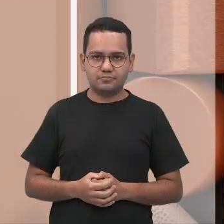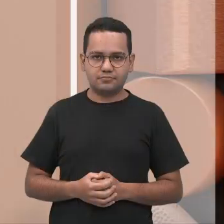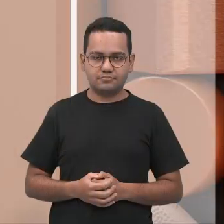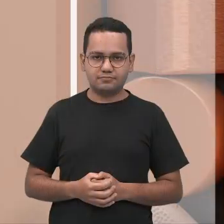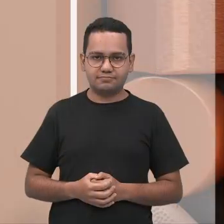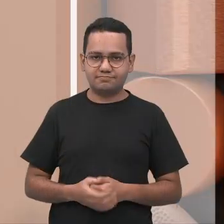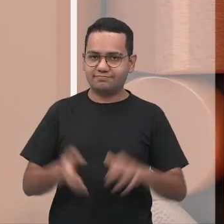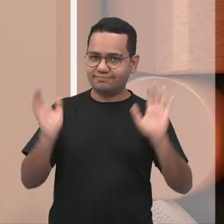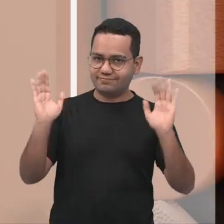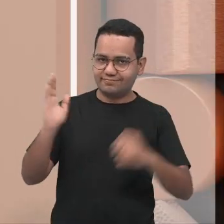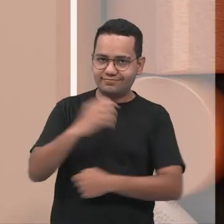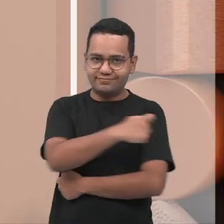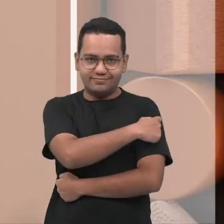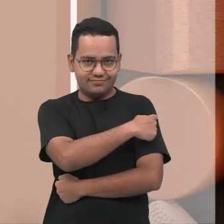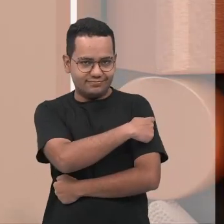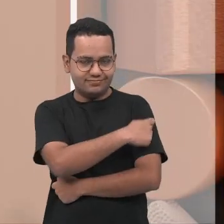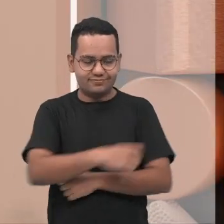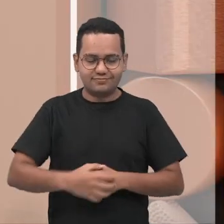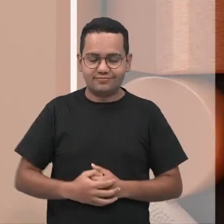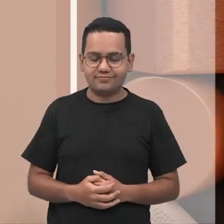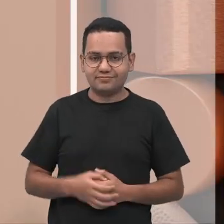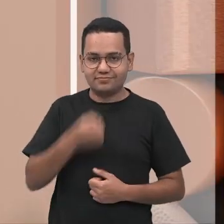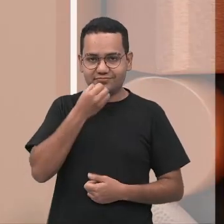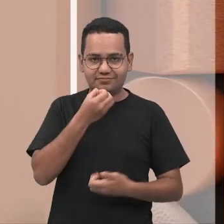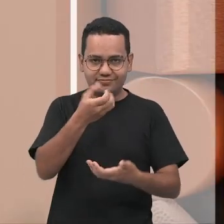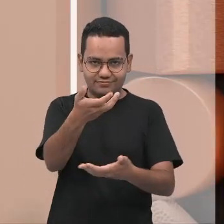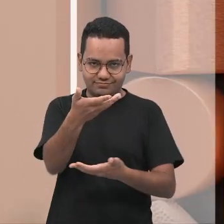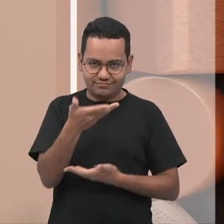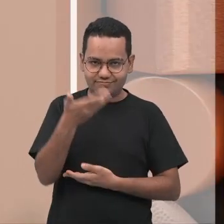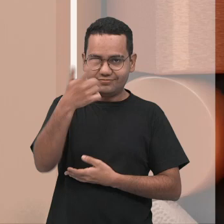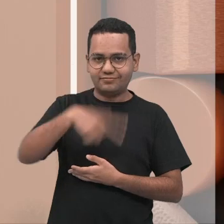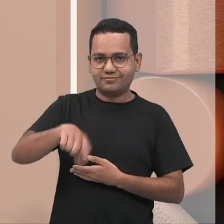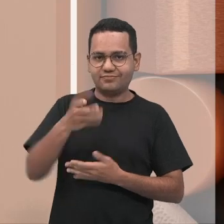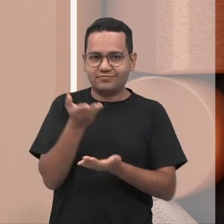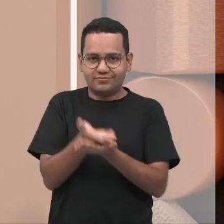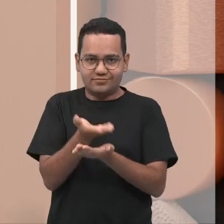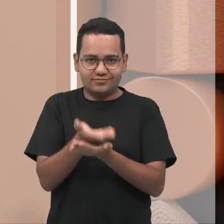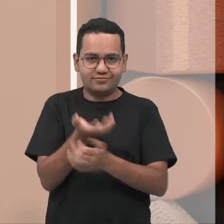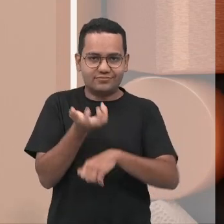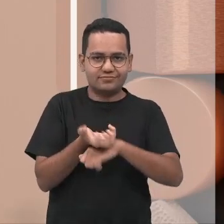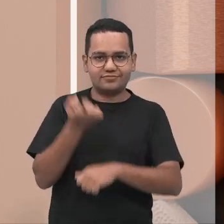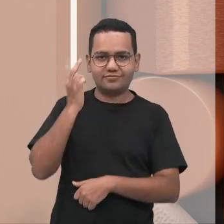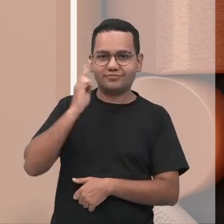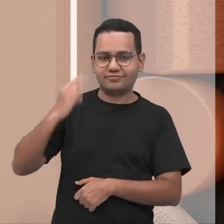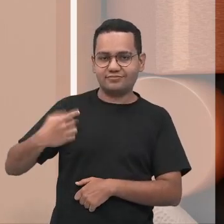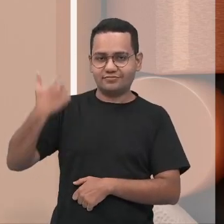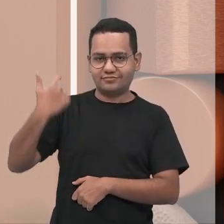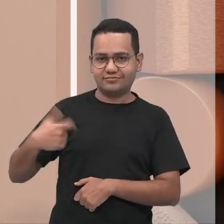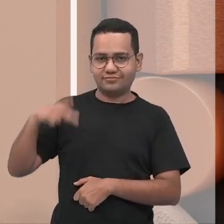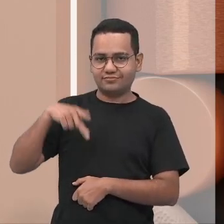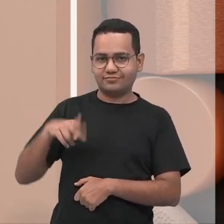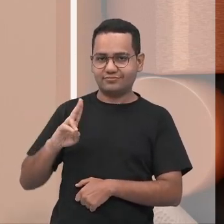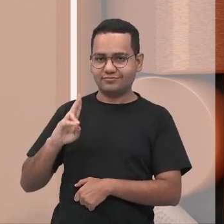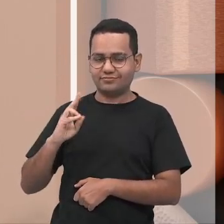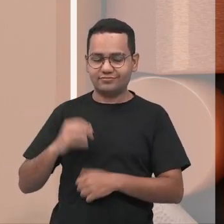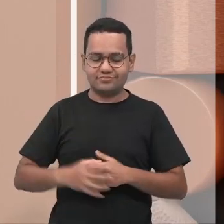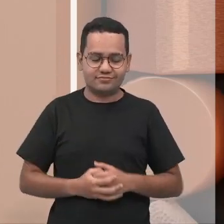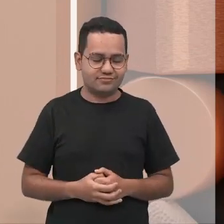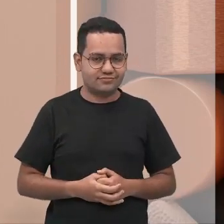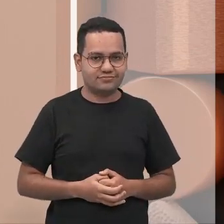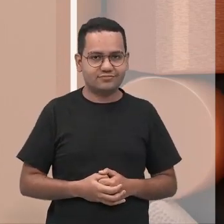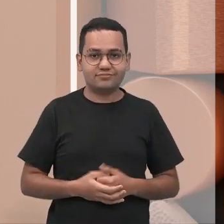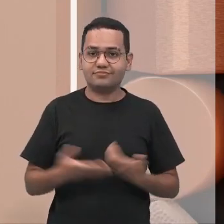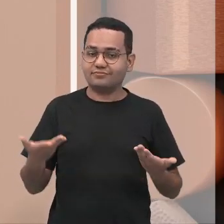Galerinha boa da nossa educação de jovens e adultos, sejam bem-vindos a mais uma aula de História. Professor Nonias Carvalho aqui com vocês, serei o